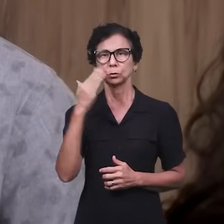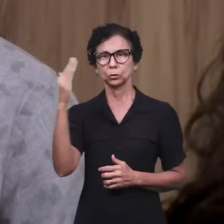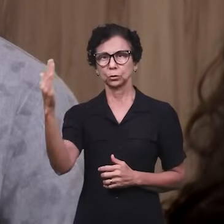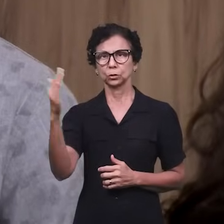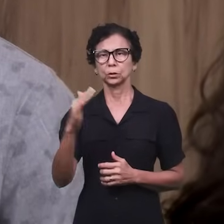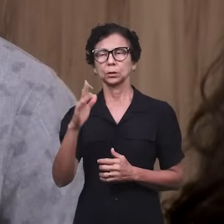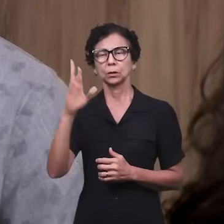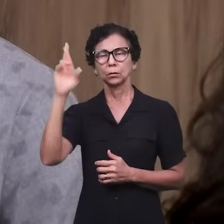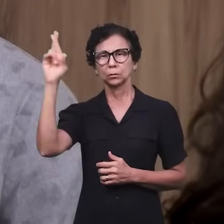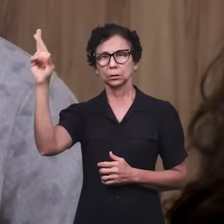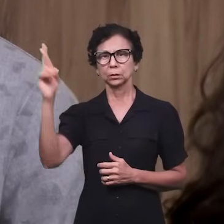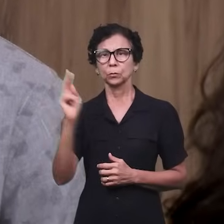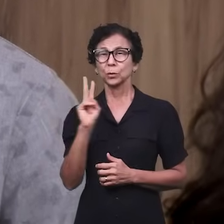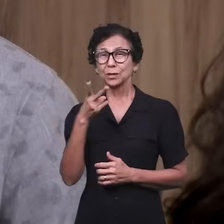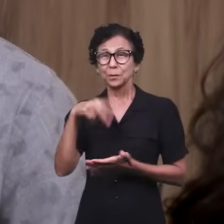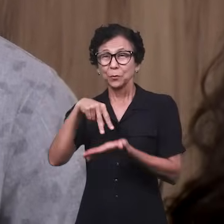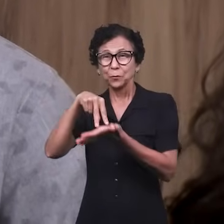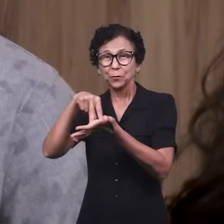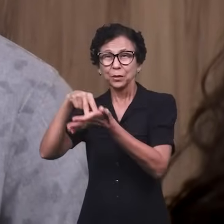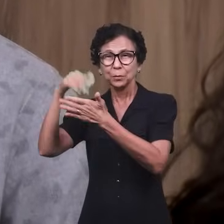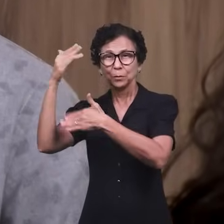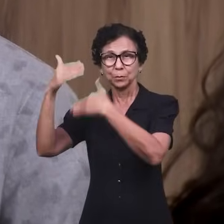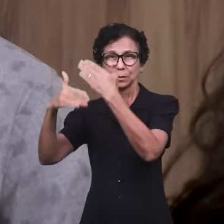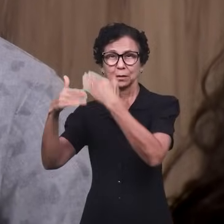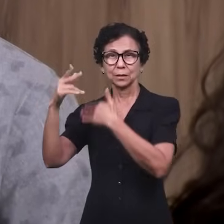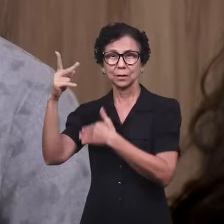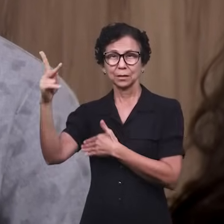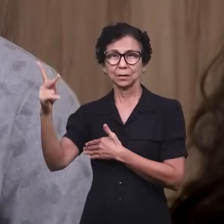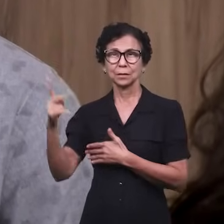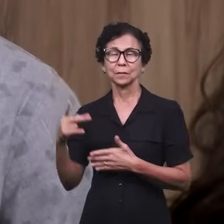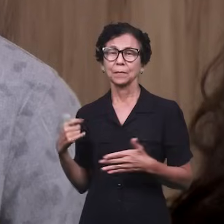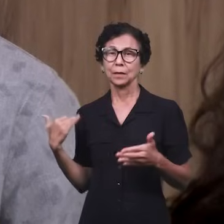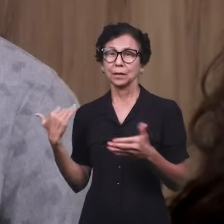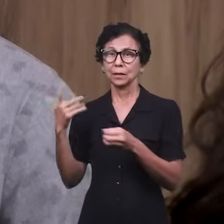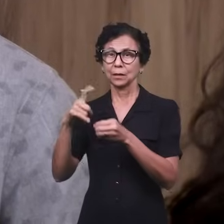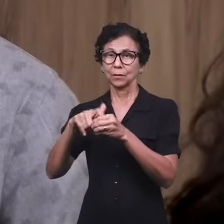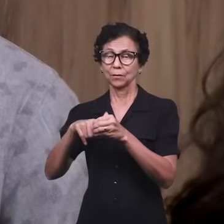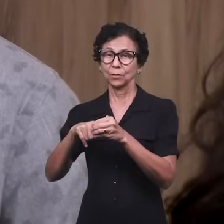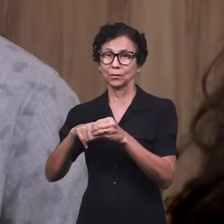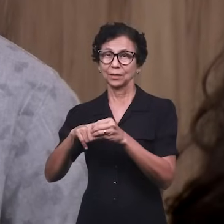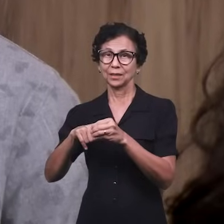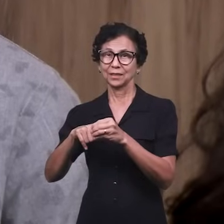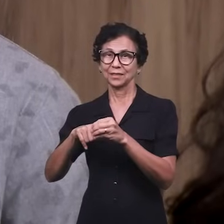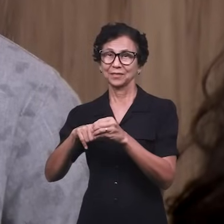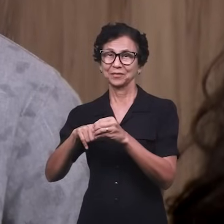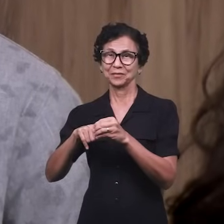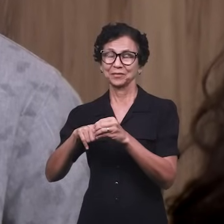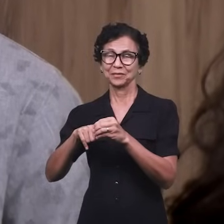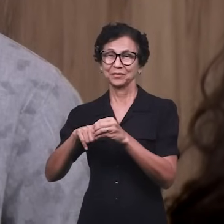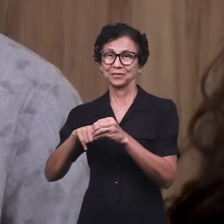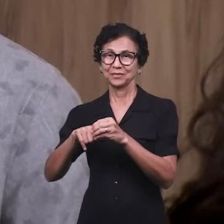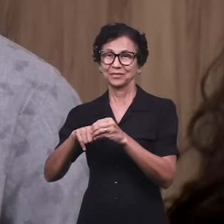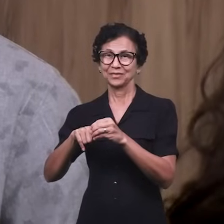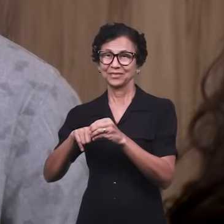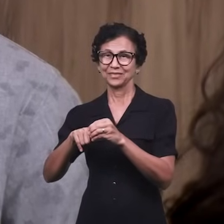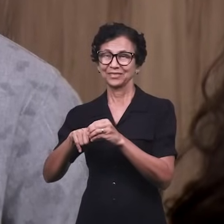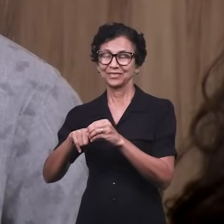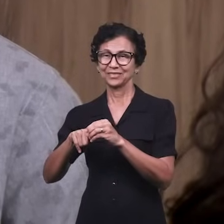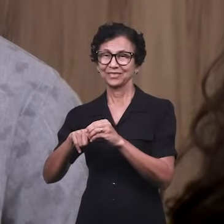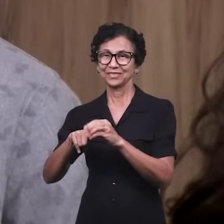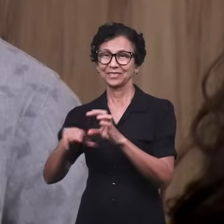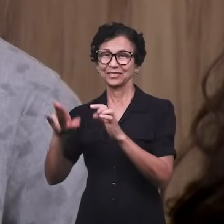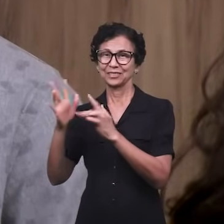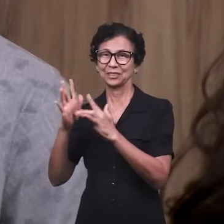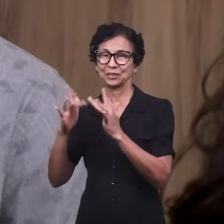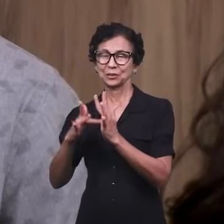venha me preservar na presença dele eh até até a sua volta e a palavra que que caiu